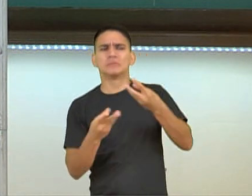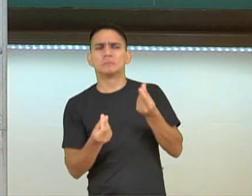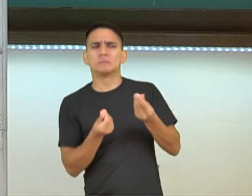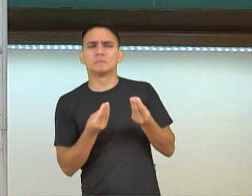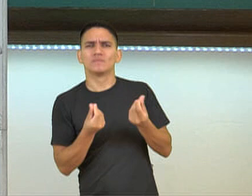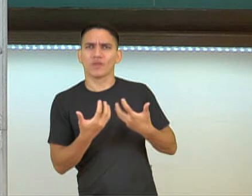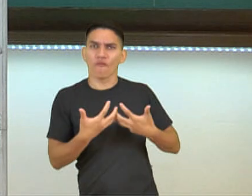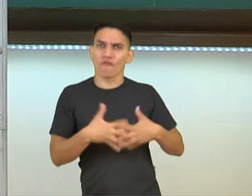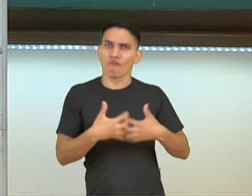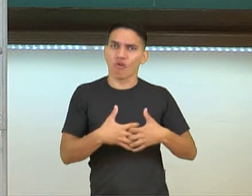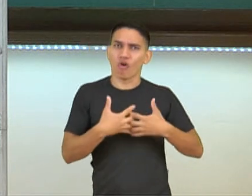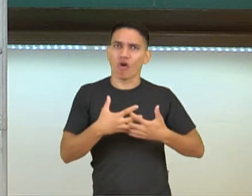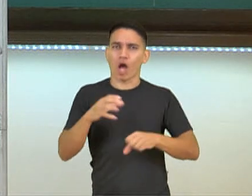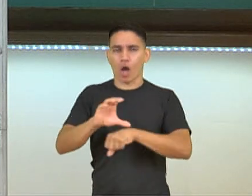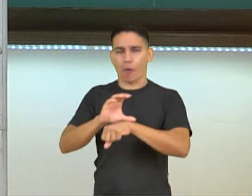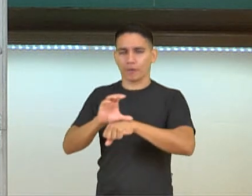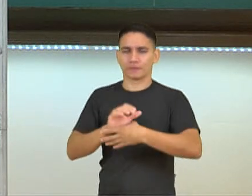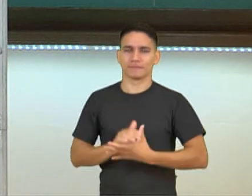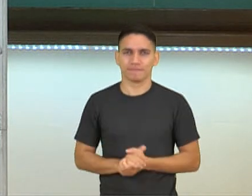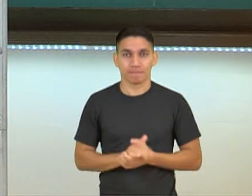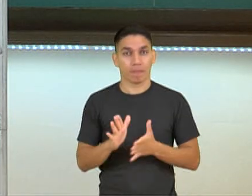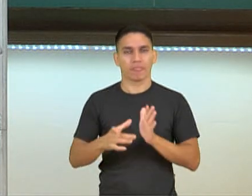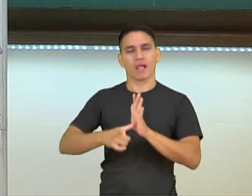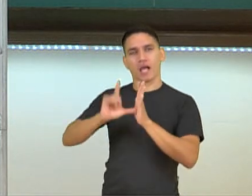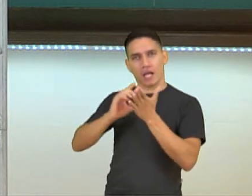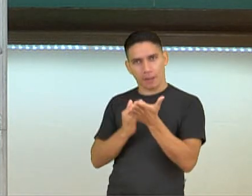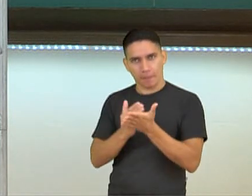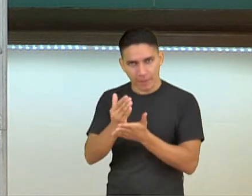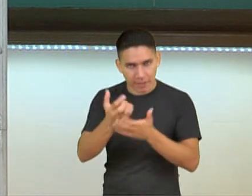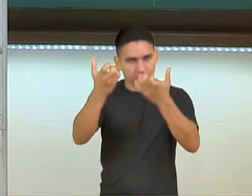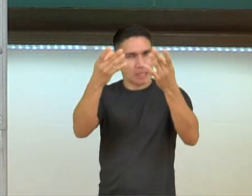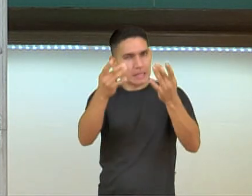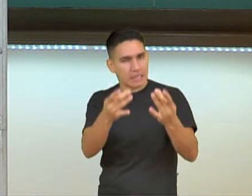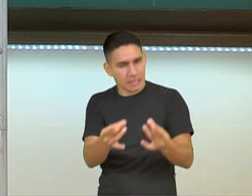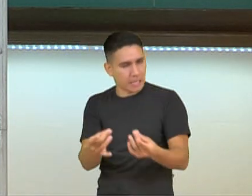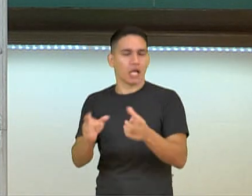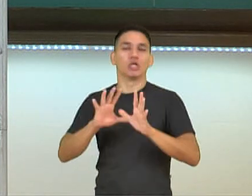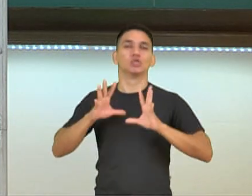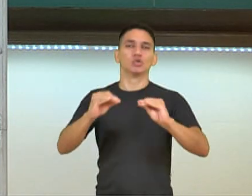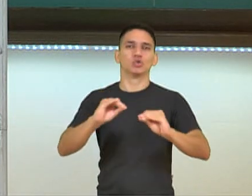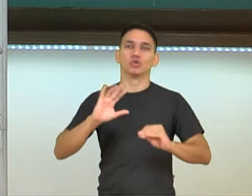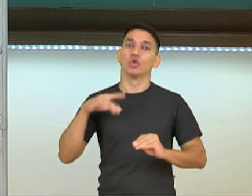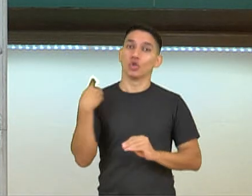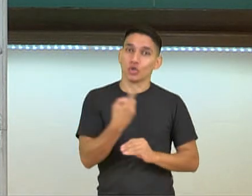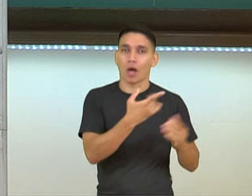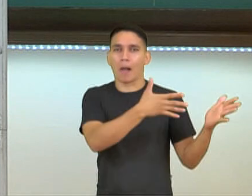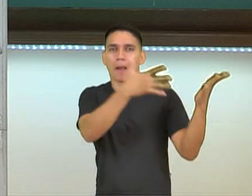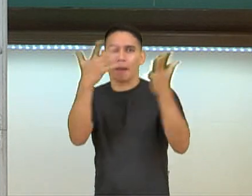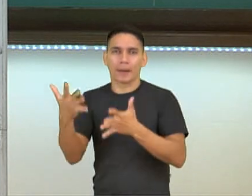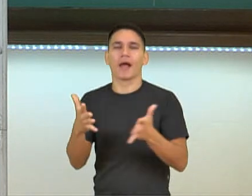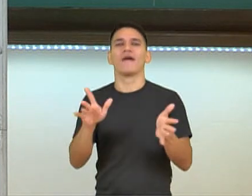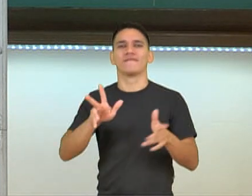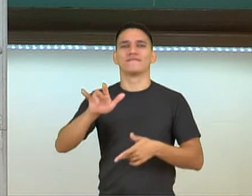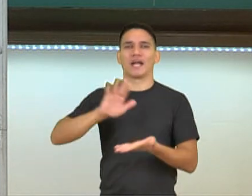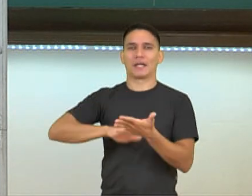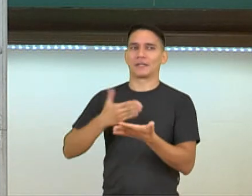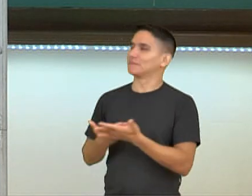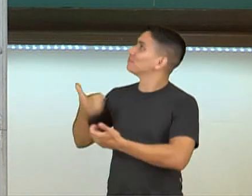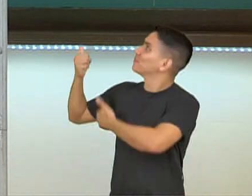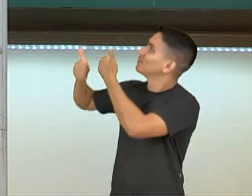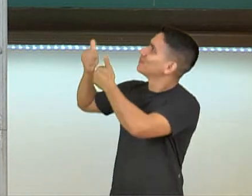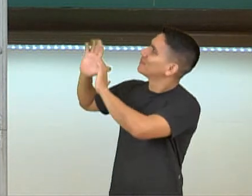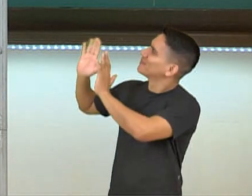Constituição. Bom, antes da gente começar e falar sobre tudo isso, vamos passar essa aula inteirinha com o nosso intérprete,